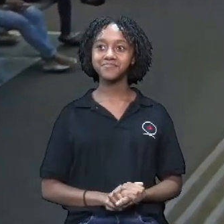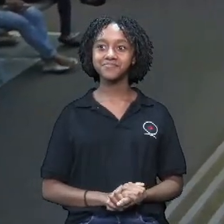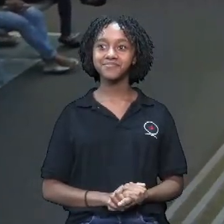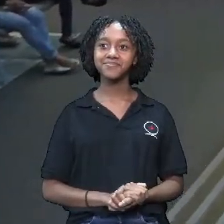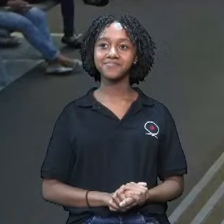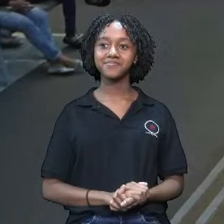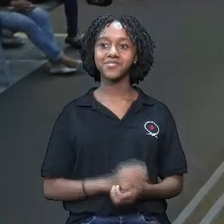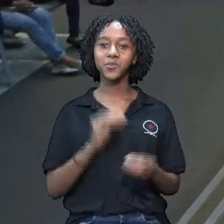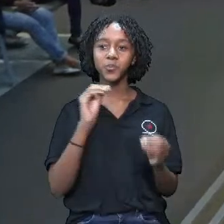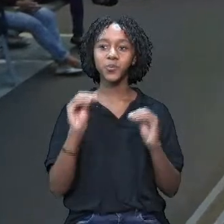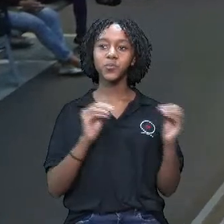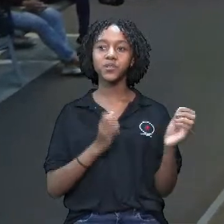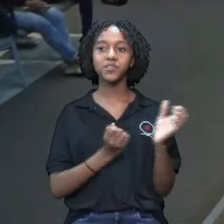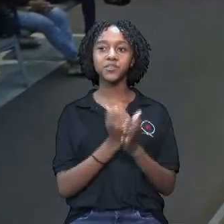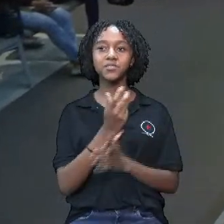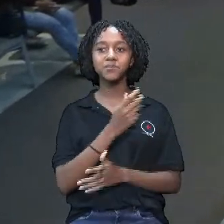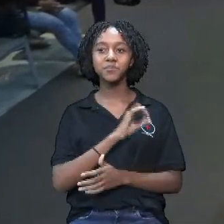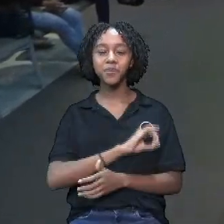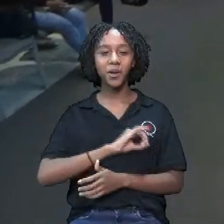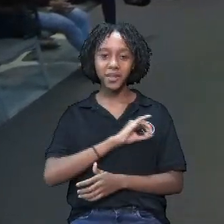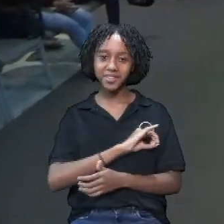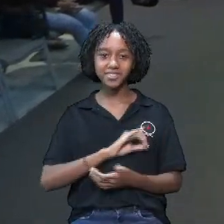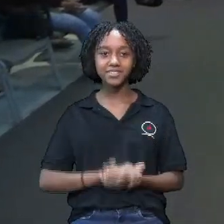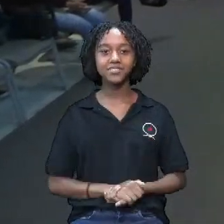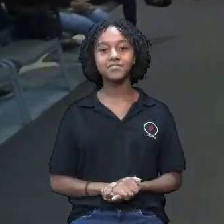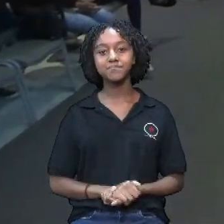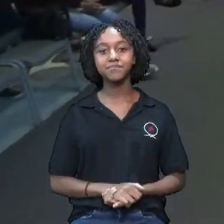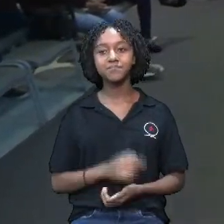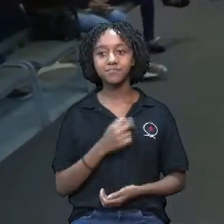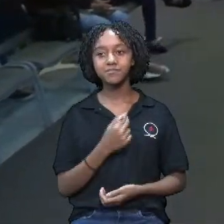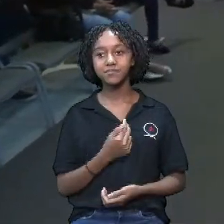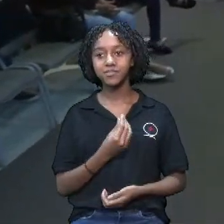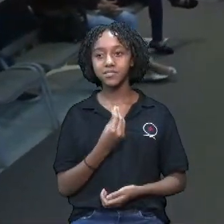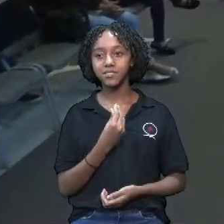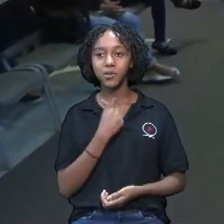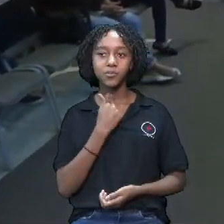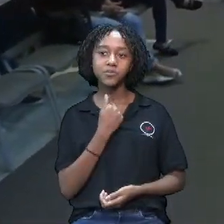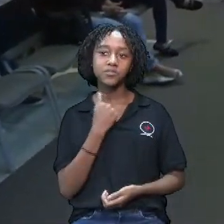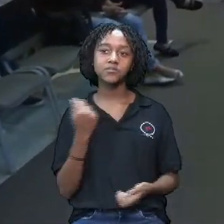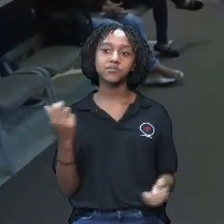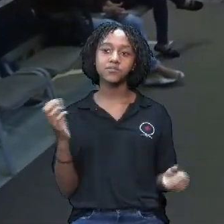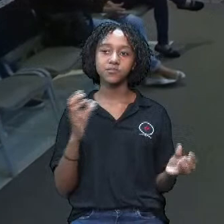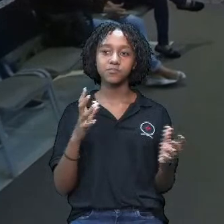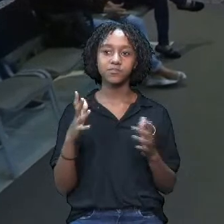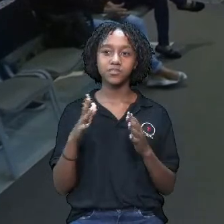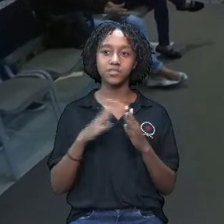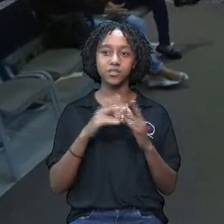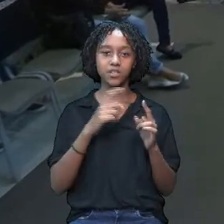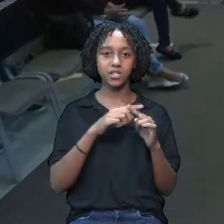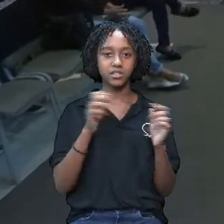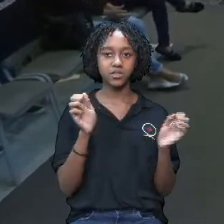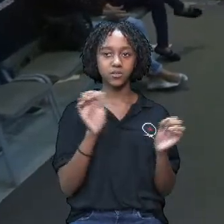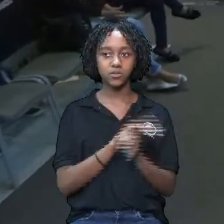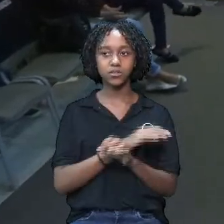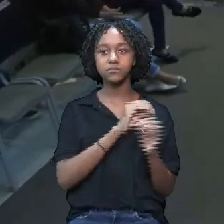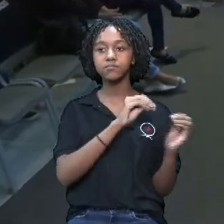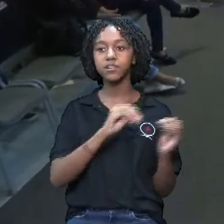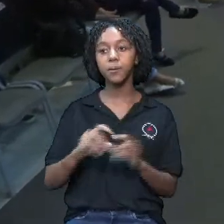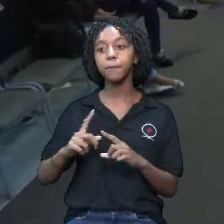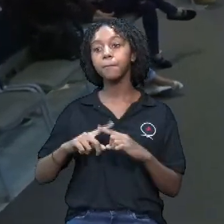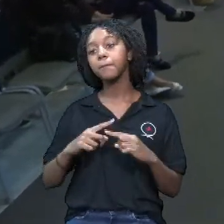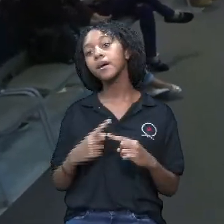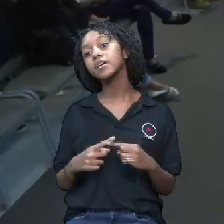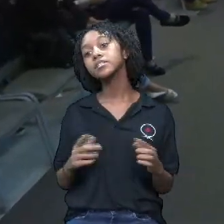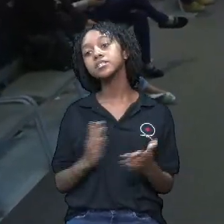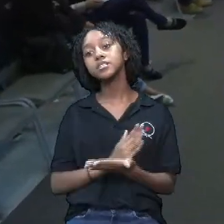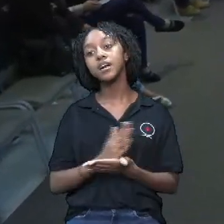olha! Eu não pude trazer a igreja inteira, mas tem uma parte ali. E os músicos que vieram me acompanhando,